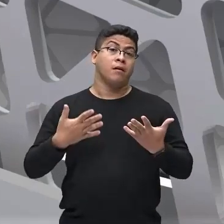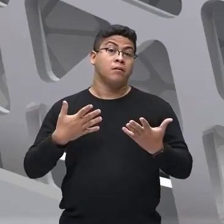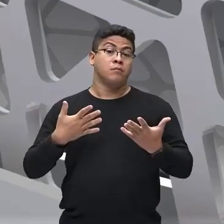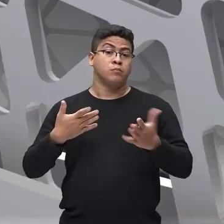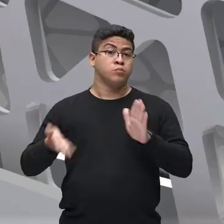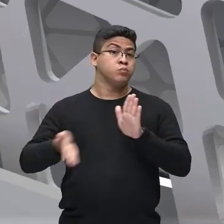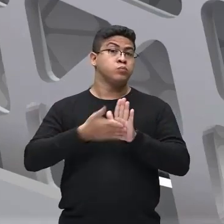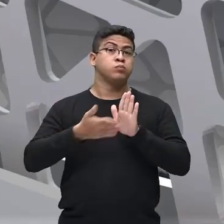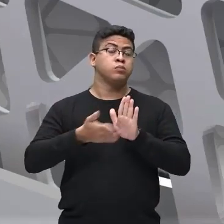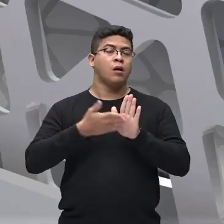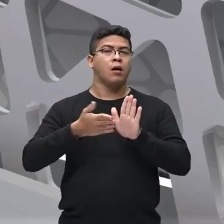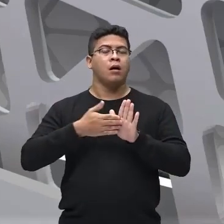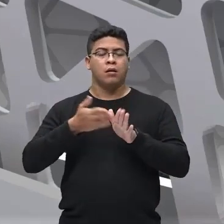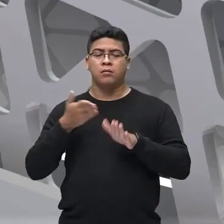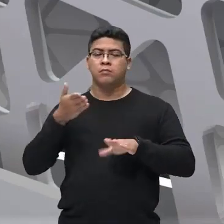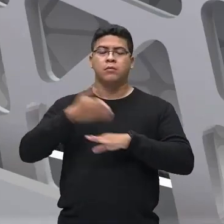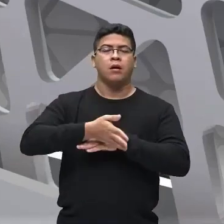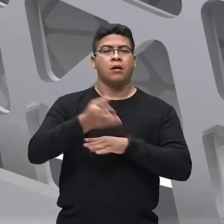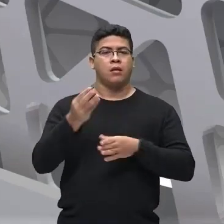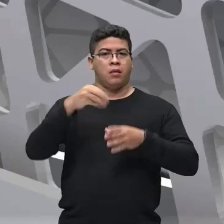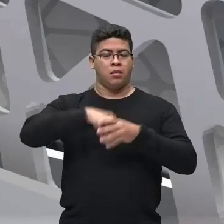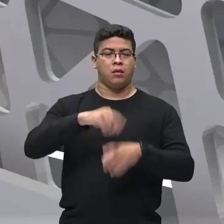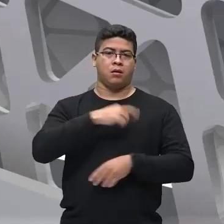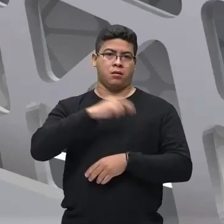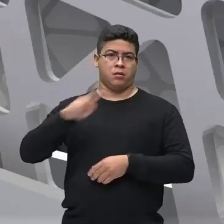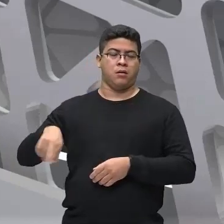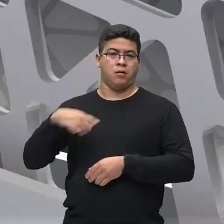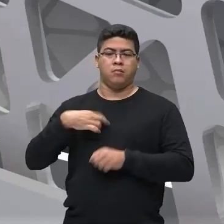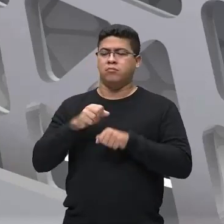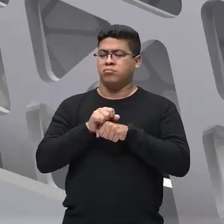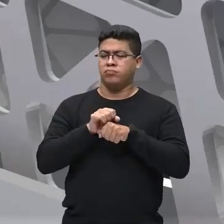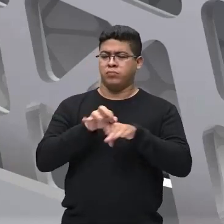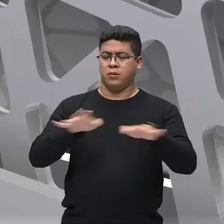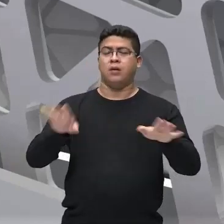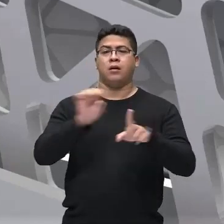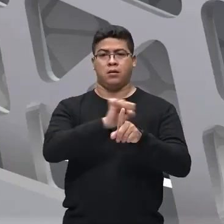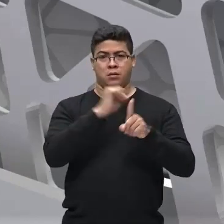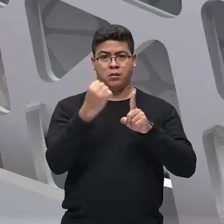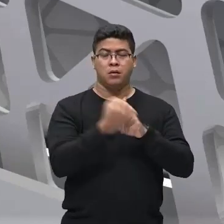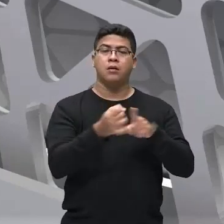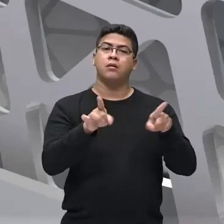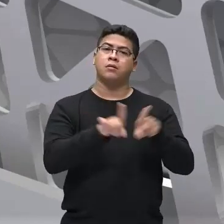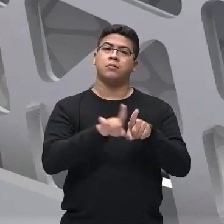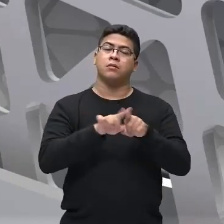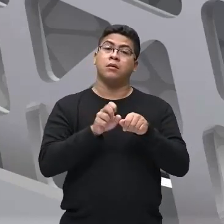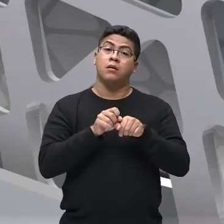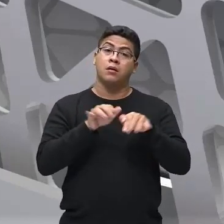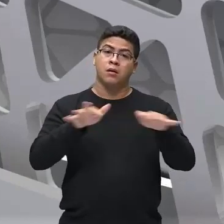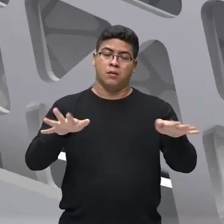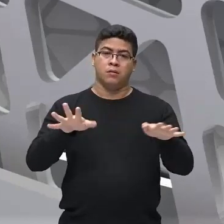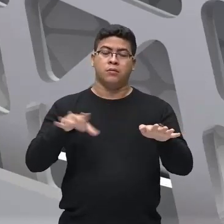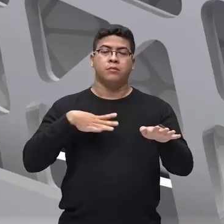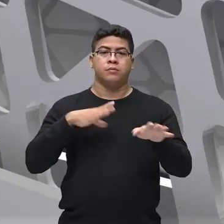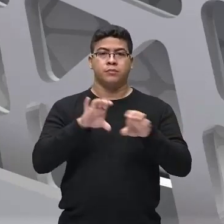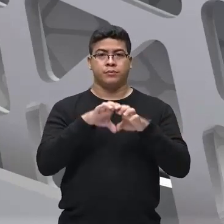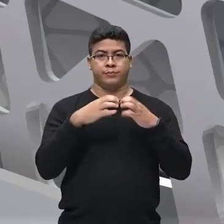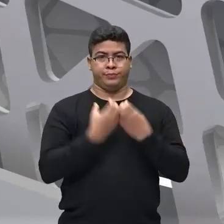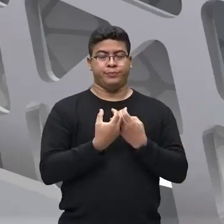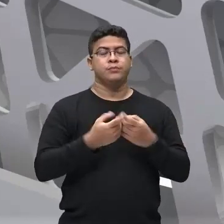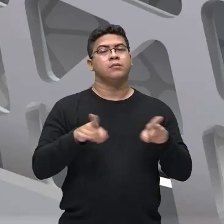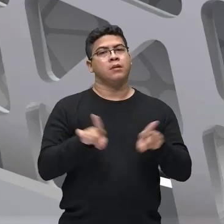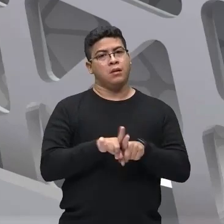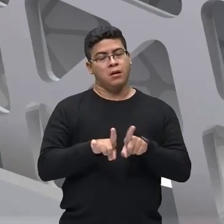da nossa religião, que pode se expandir para a nossa sociedade, para a nossa comunidade. Pode